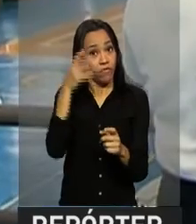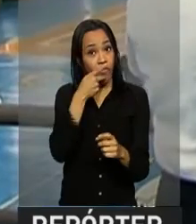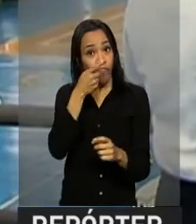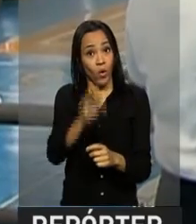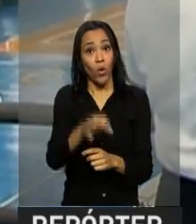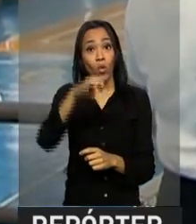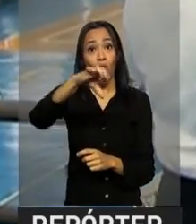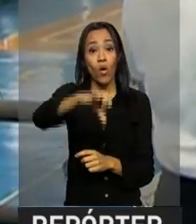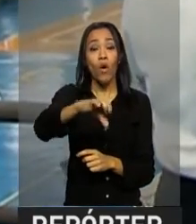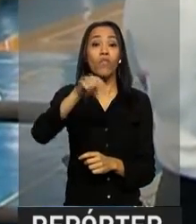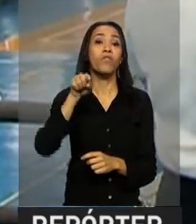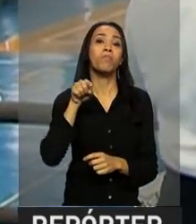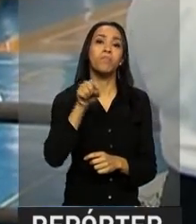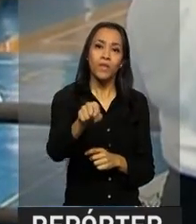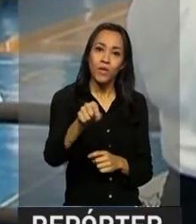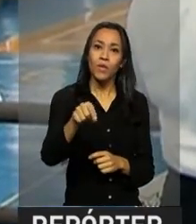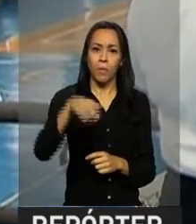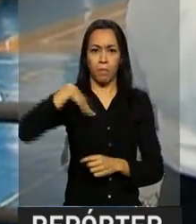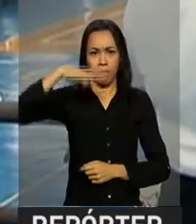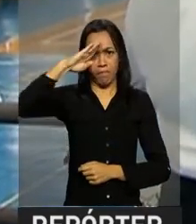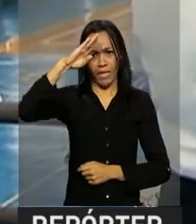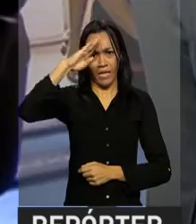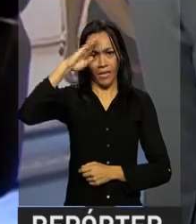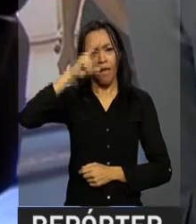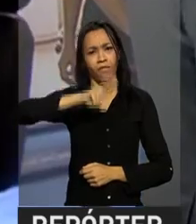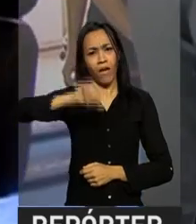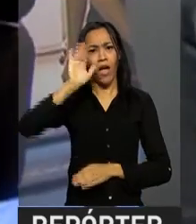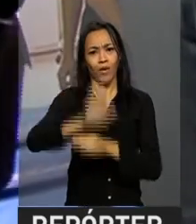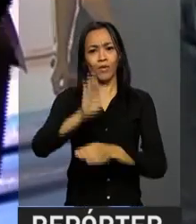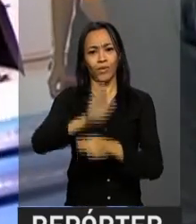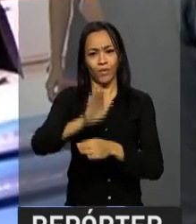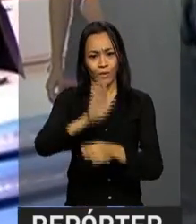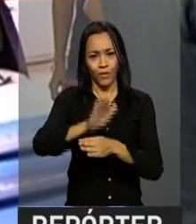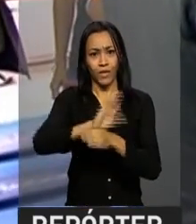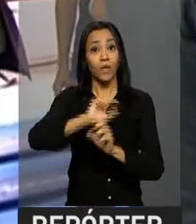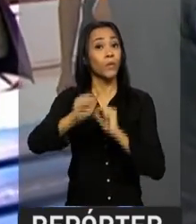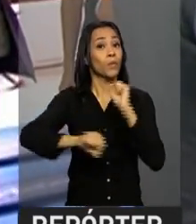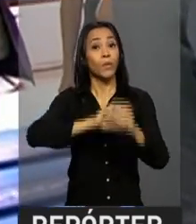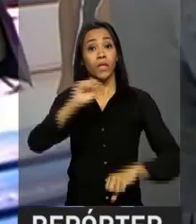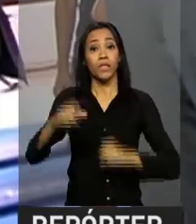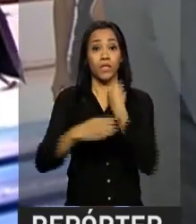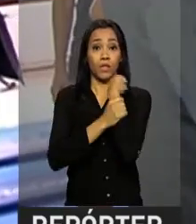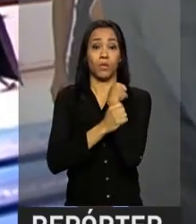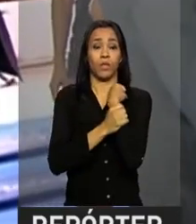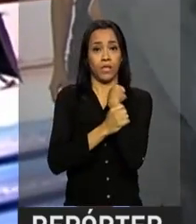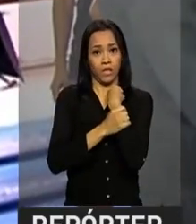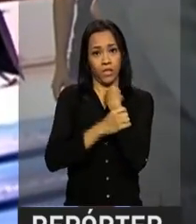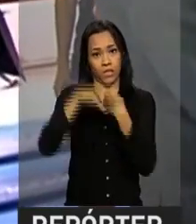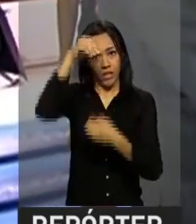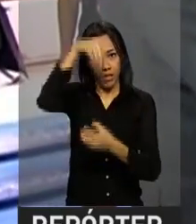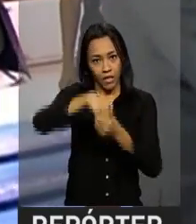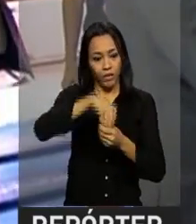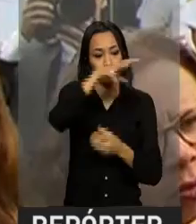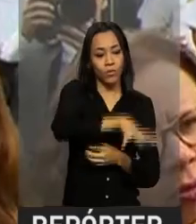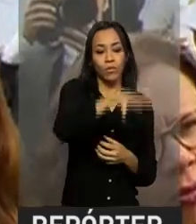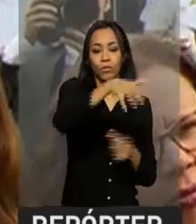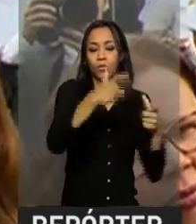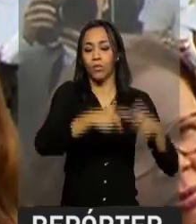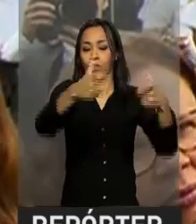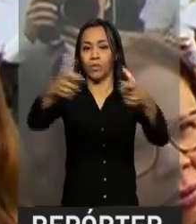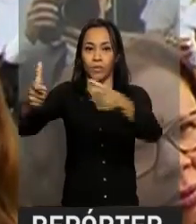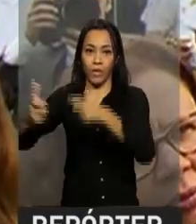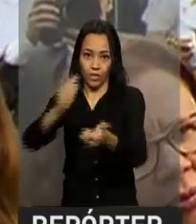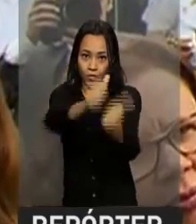9 mil militares vão compor a Força Nacional, que atuará na segurança interna das instalações esportivas. A